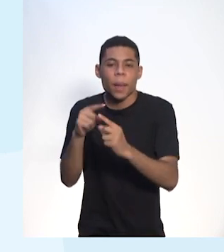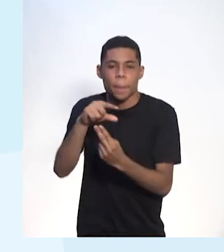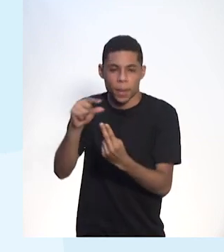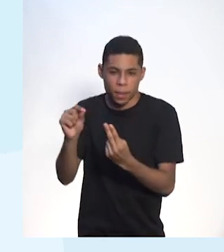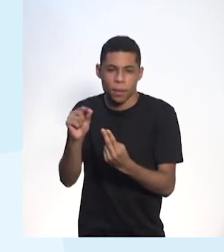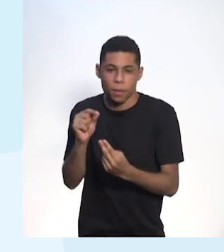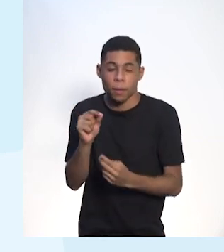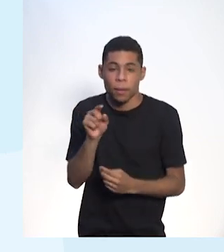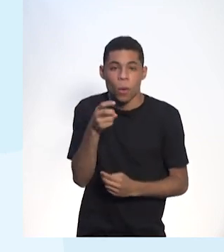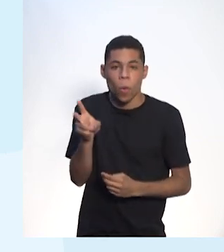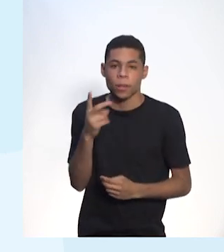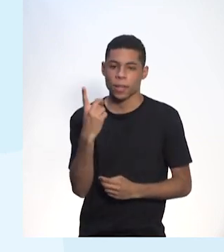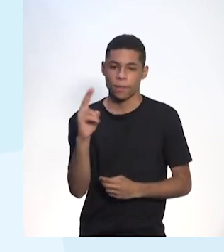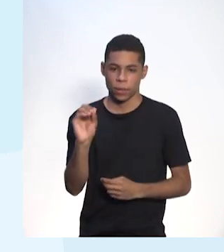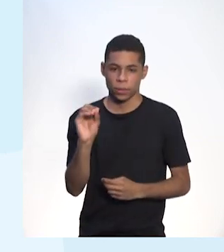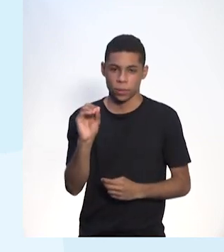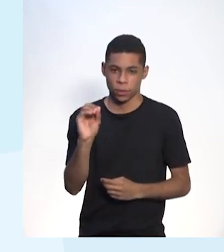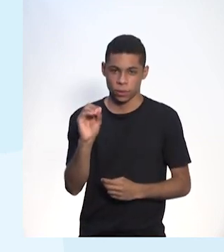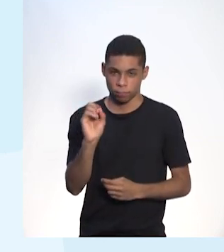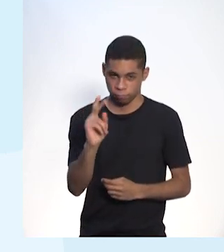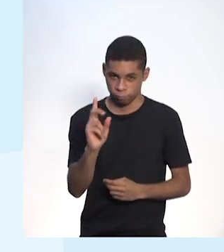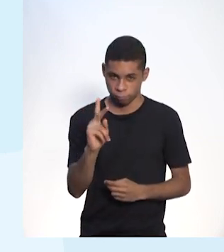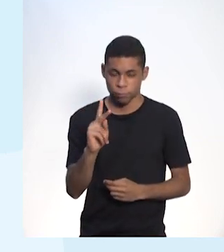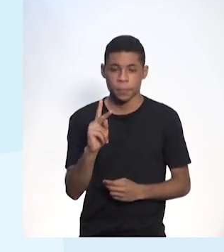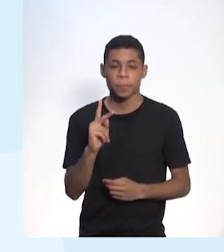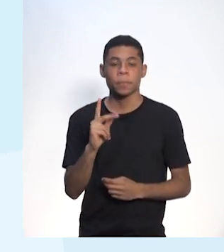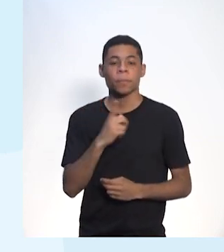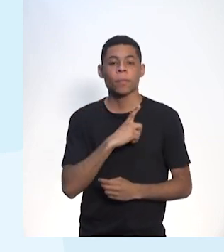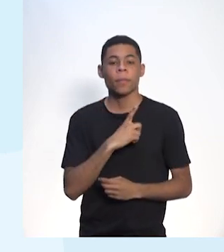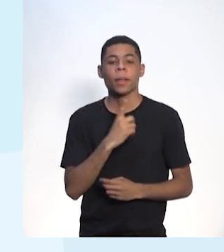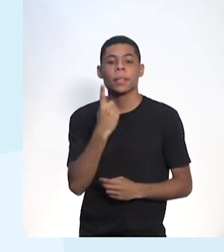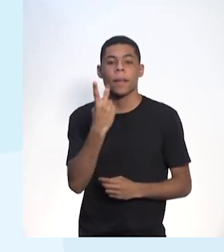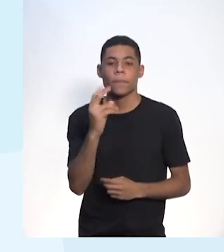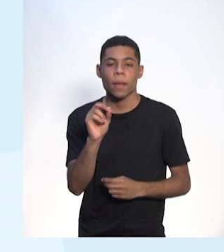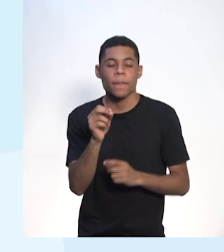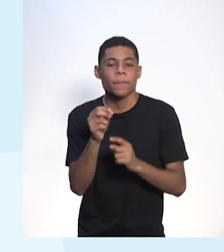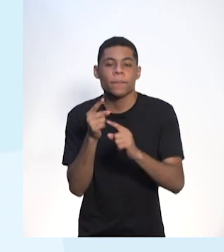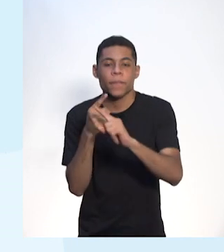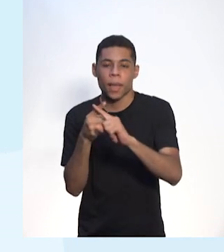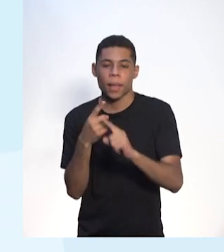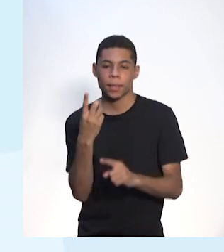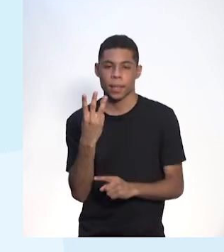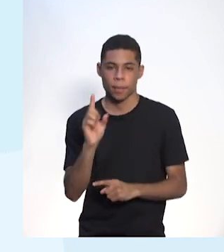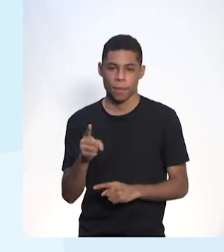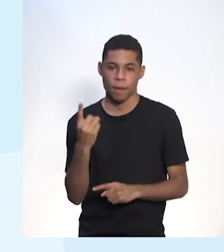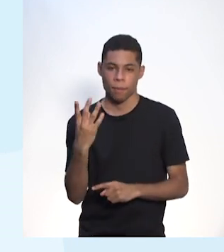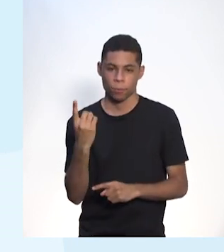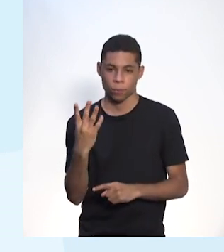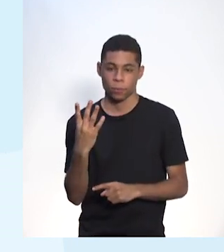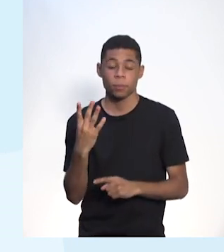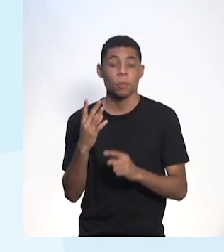a ordem aí, né? Então eu fiz 120 vezes 314, deu